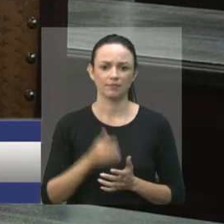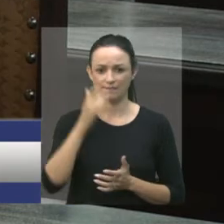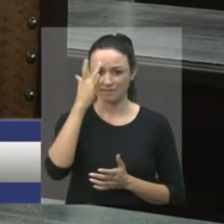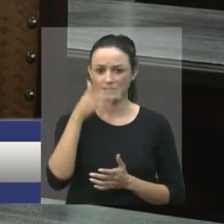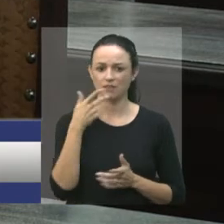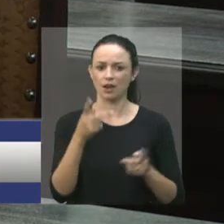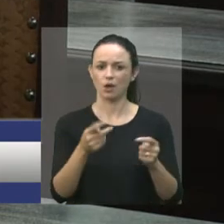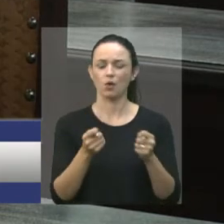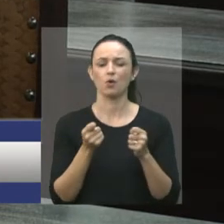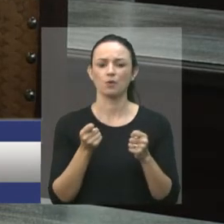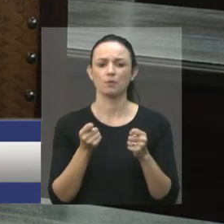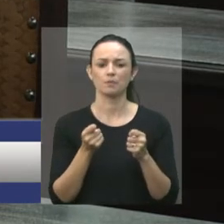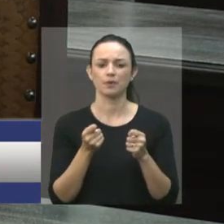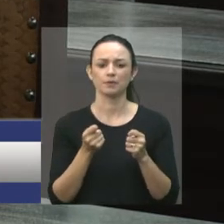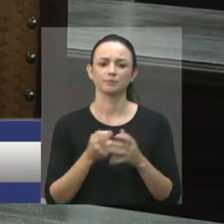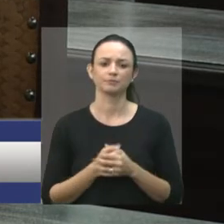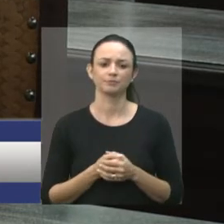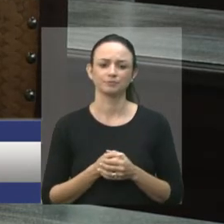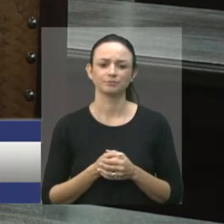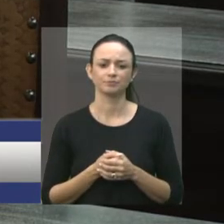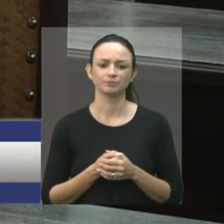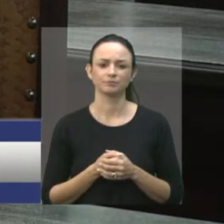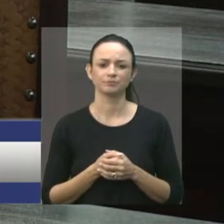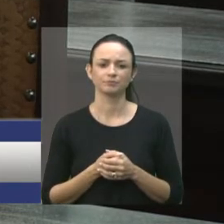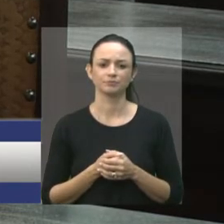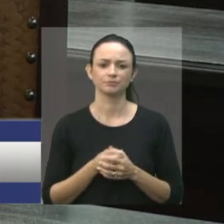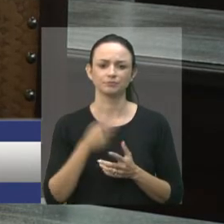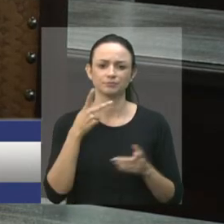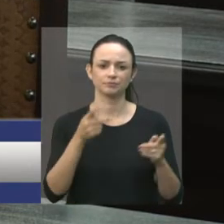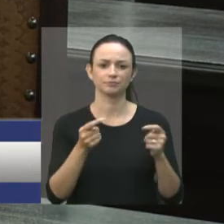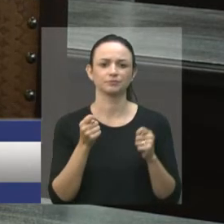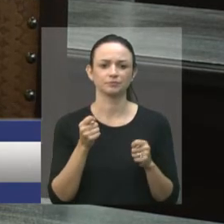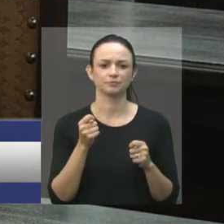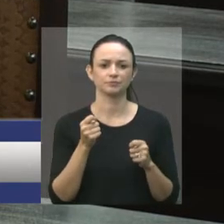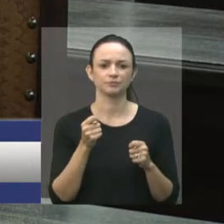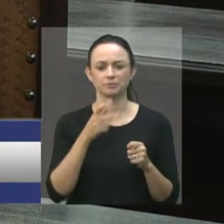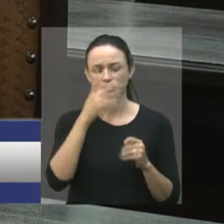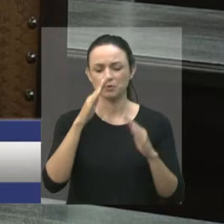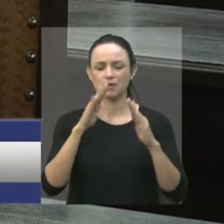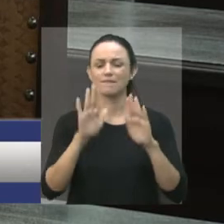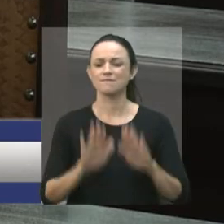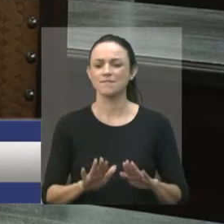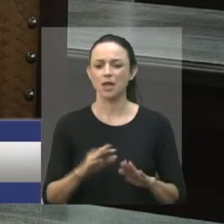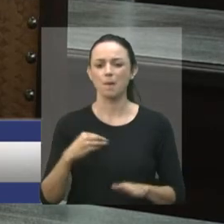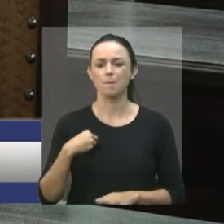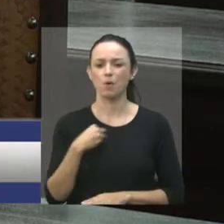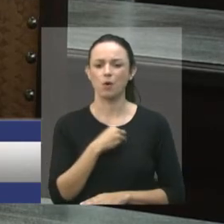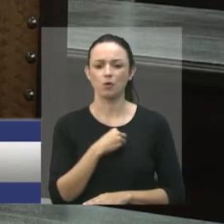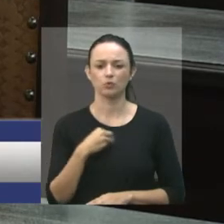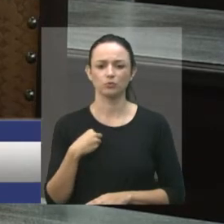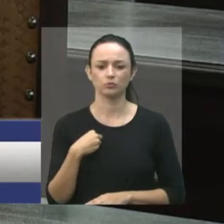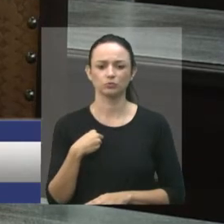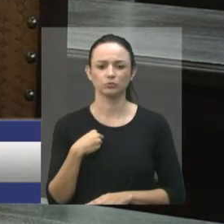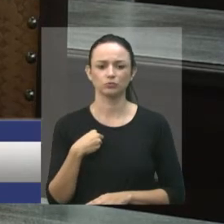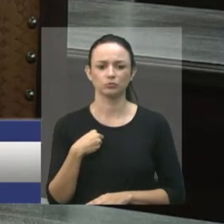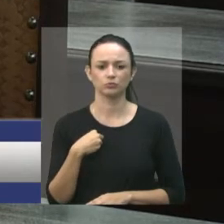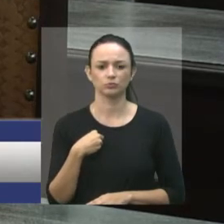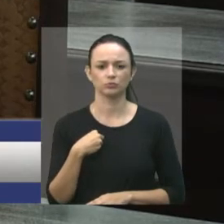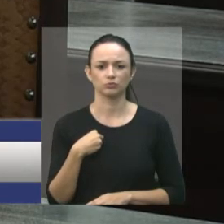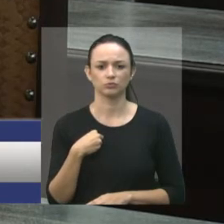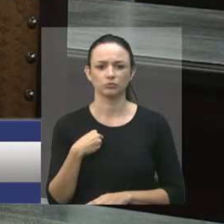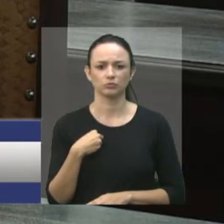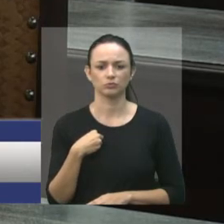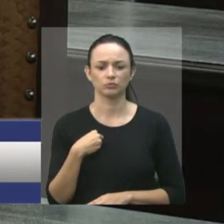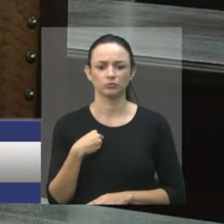economia. Mas fala de economia para a pessoa que fica no postinho aguardando atendimento. Eu acabei de falar para Dona